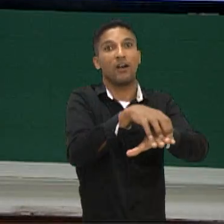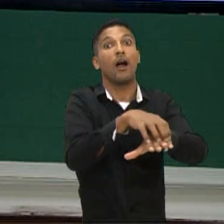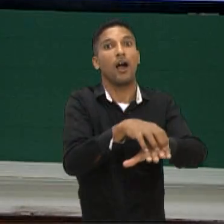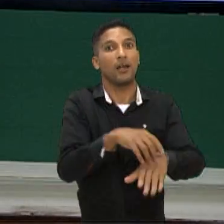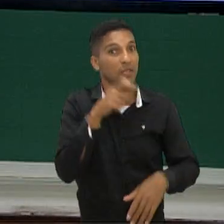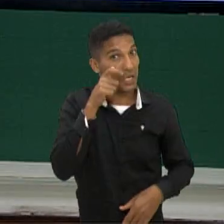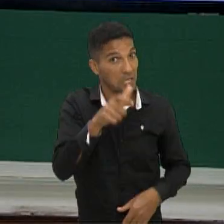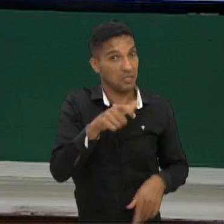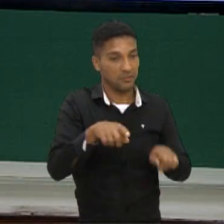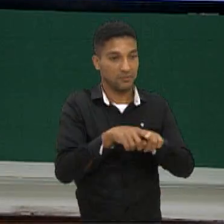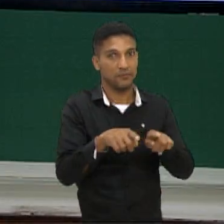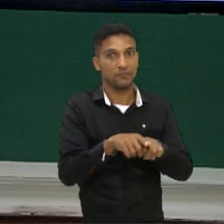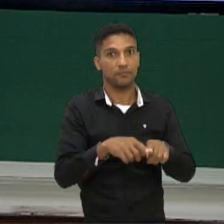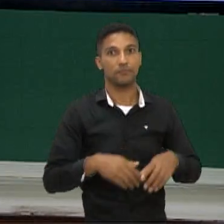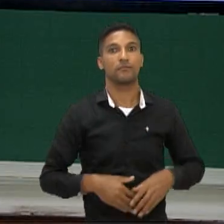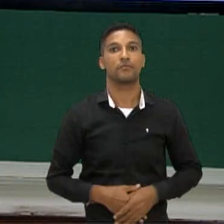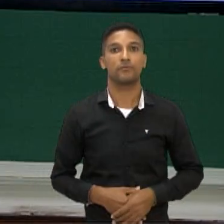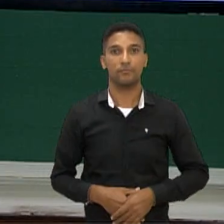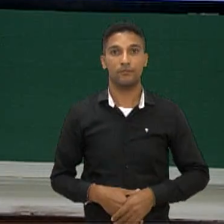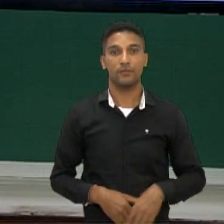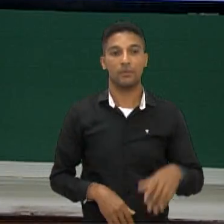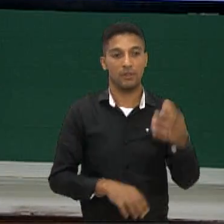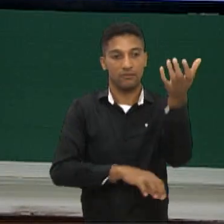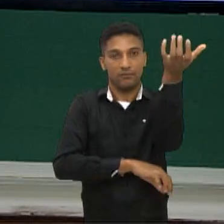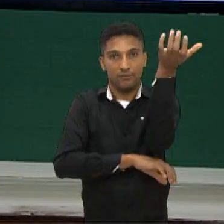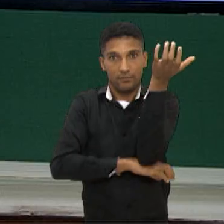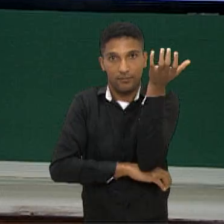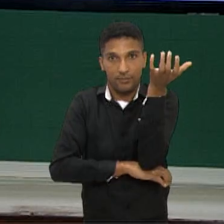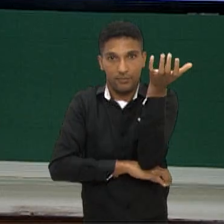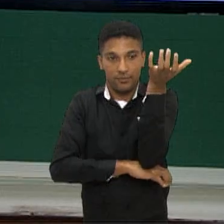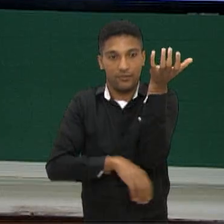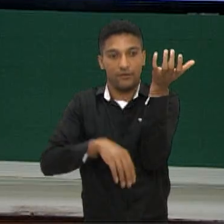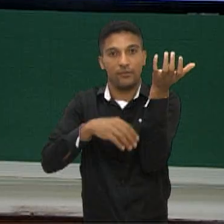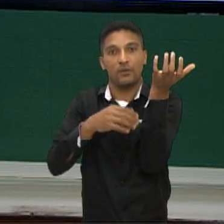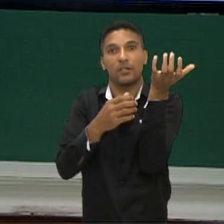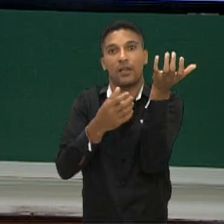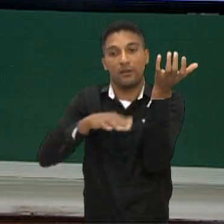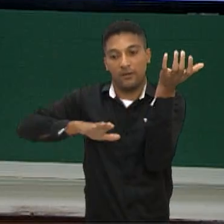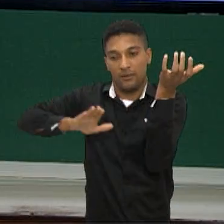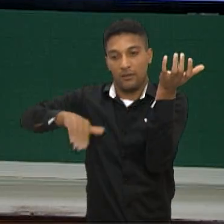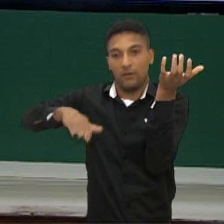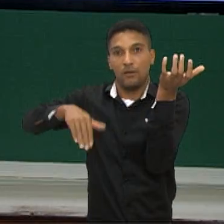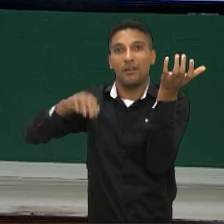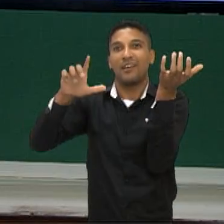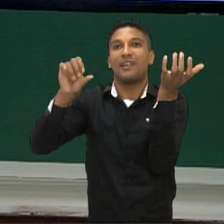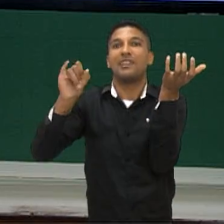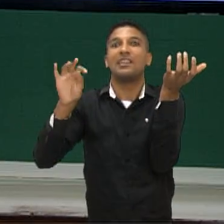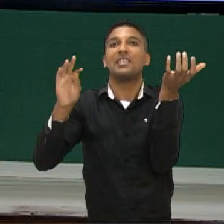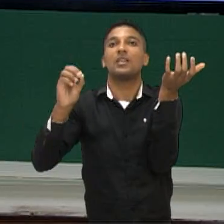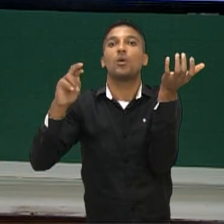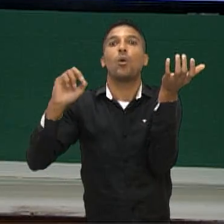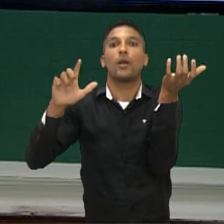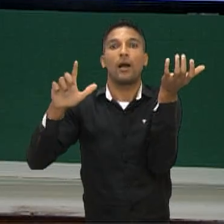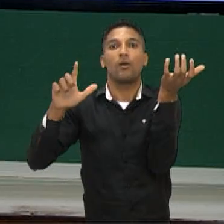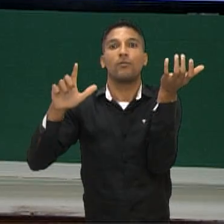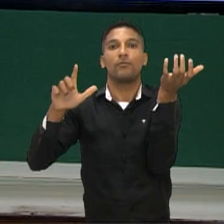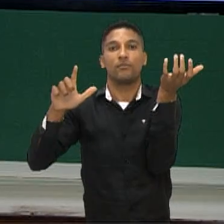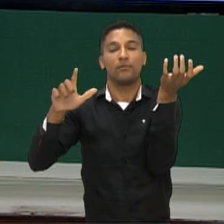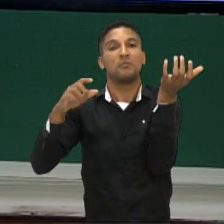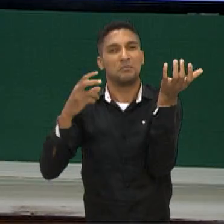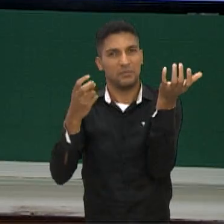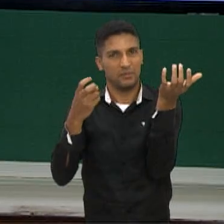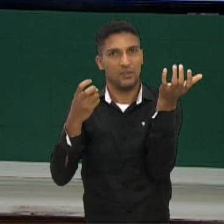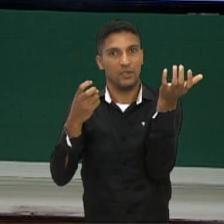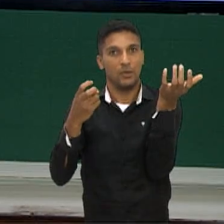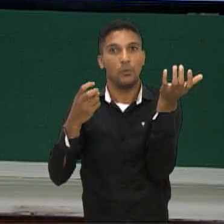podemos assimilar com a vegetação litorânea, Mata Atlântica, né? Então, aqui um apanhado